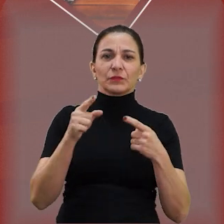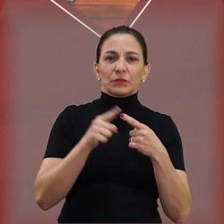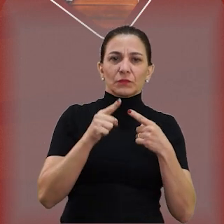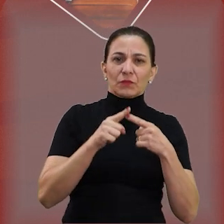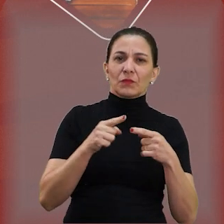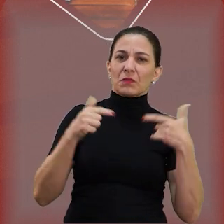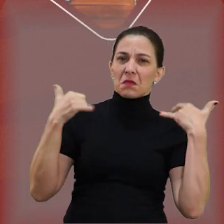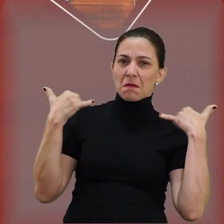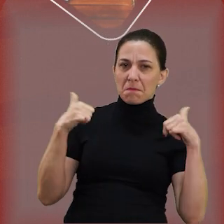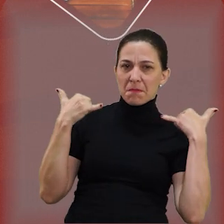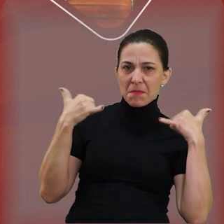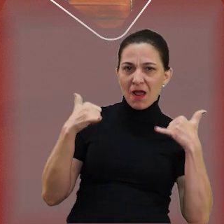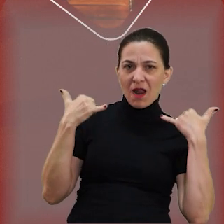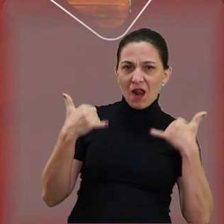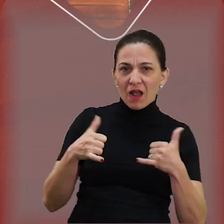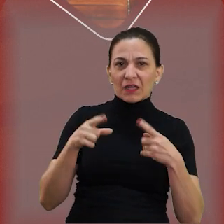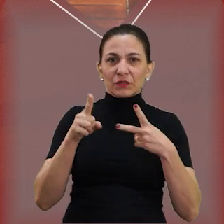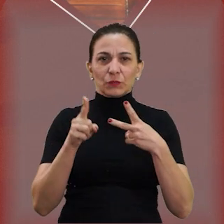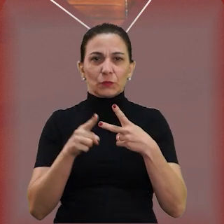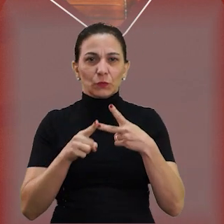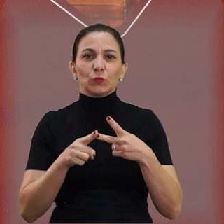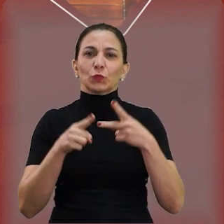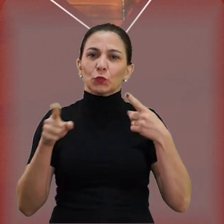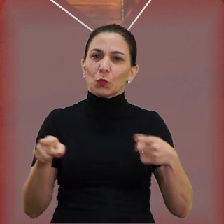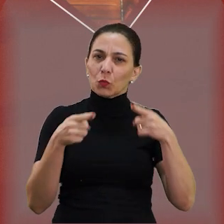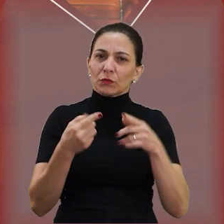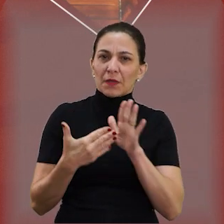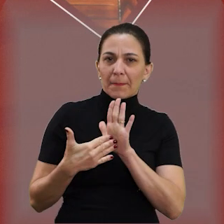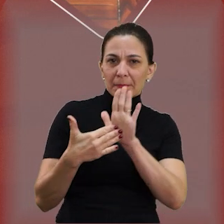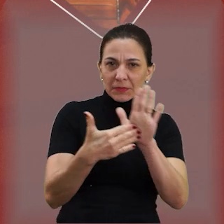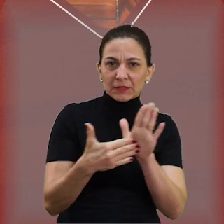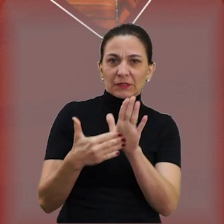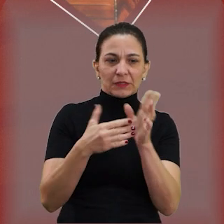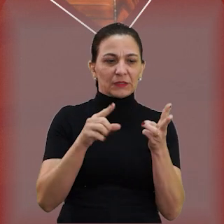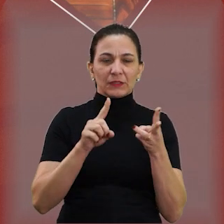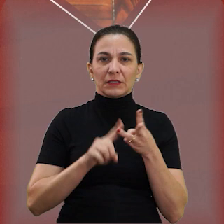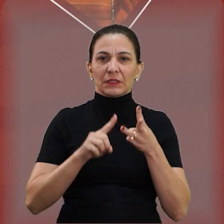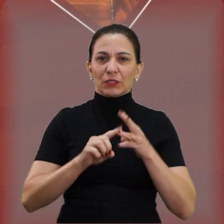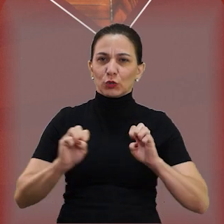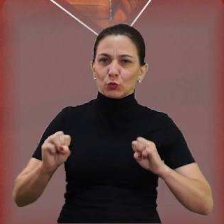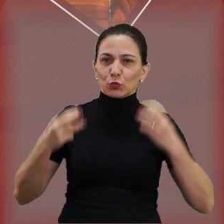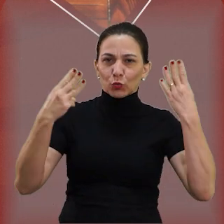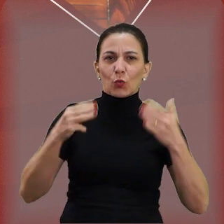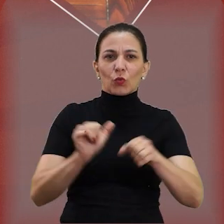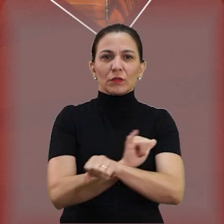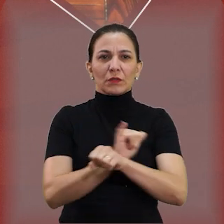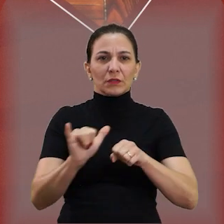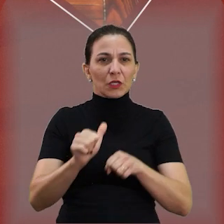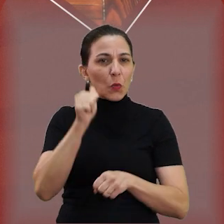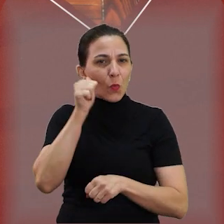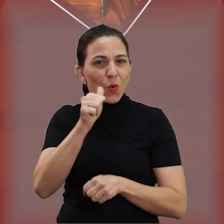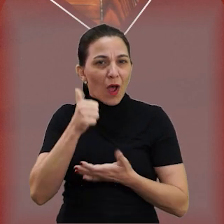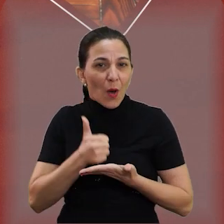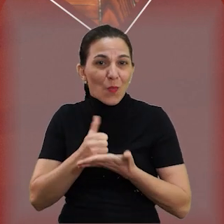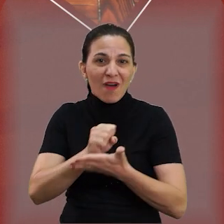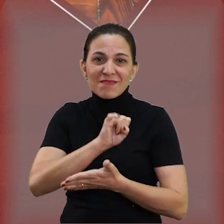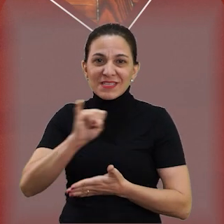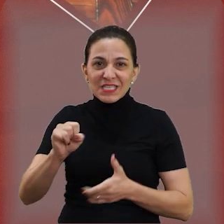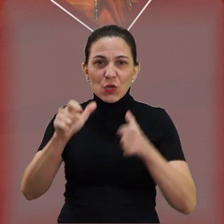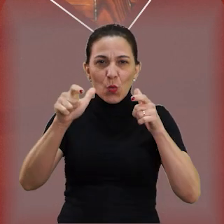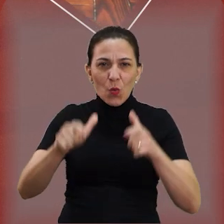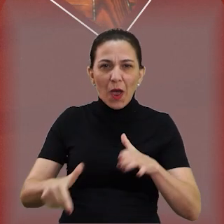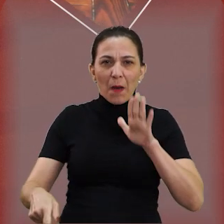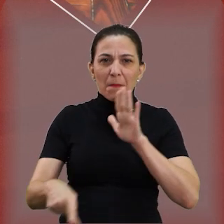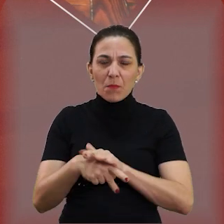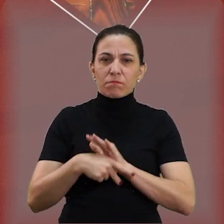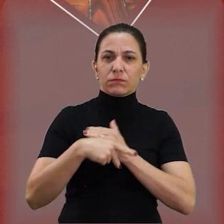boates espetáculos musicais e shows a adotarem medidas para auxiliar mulheres que